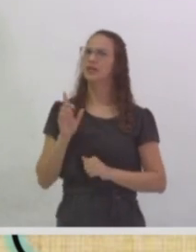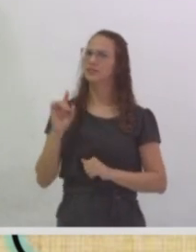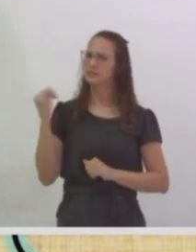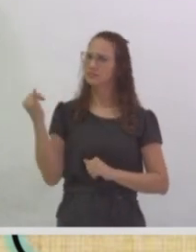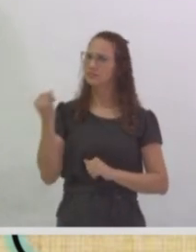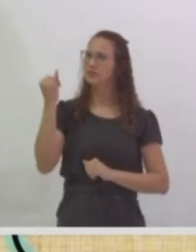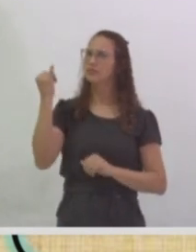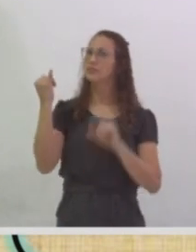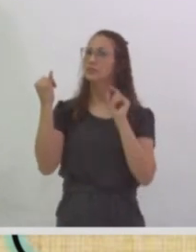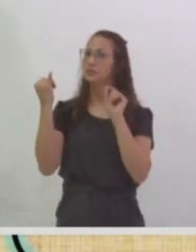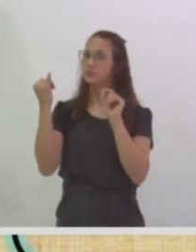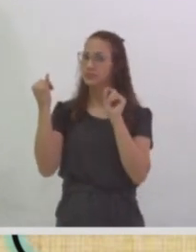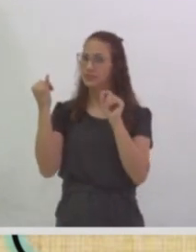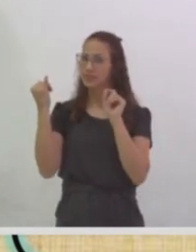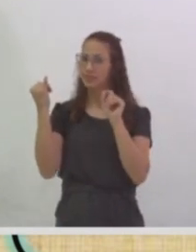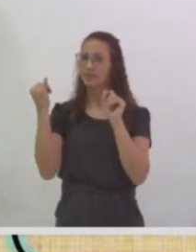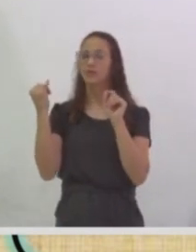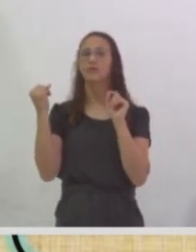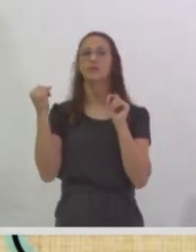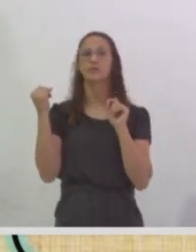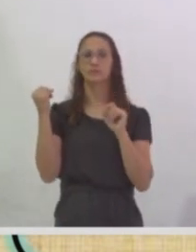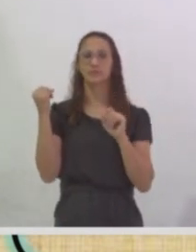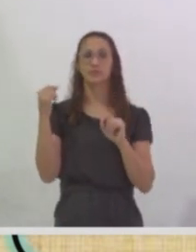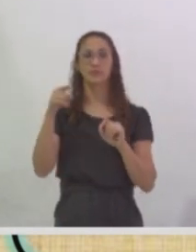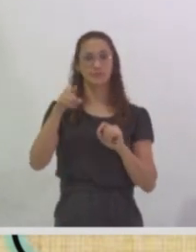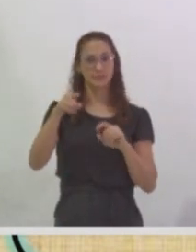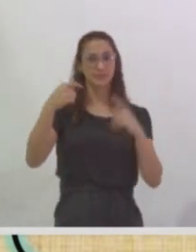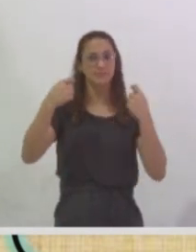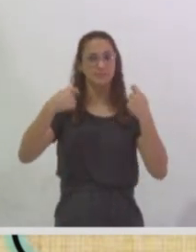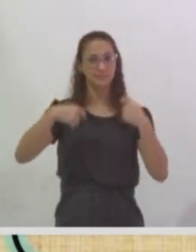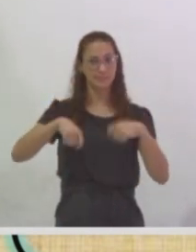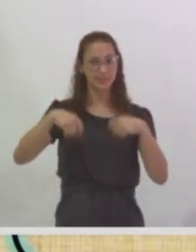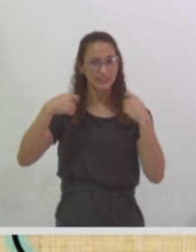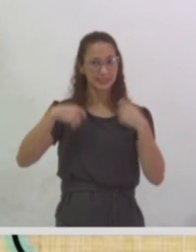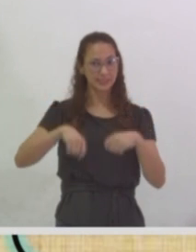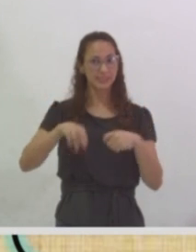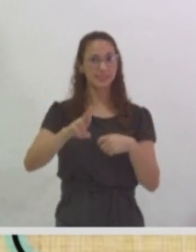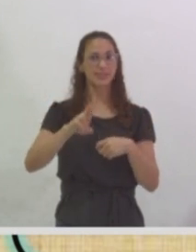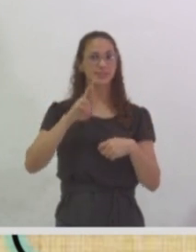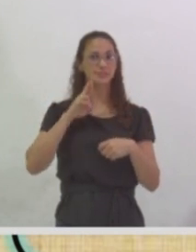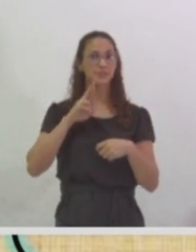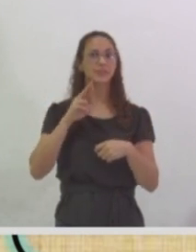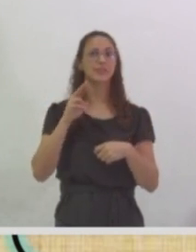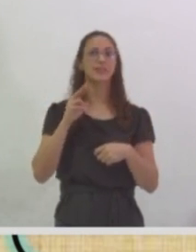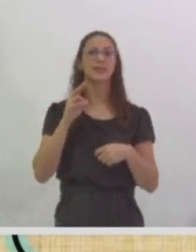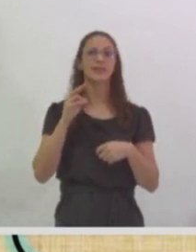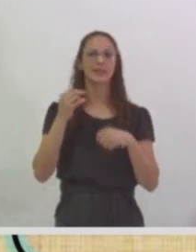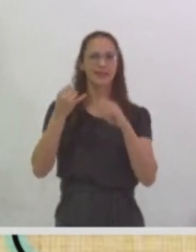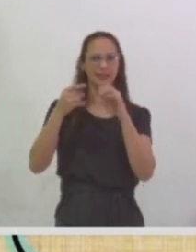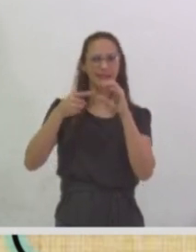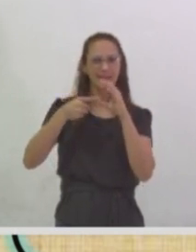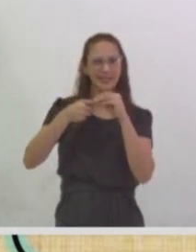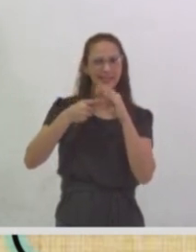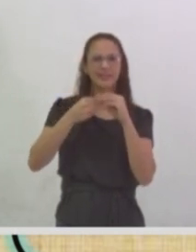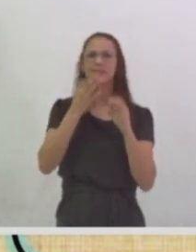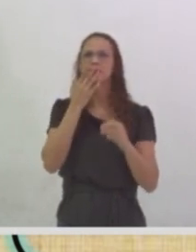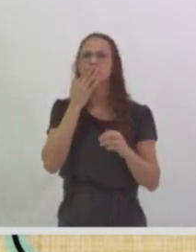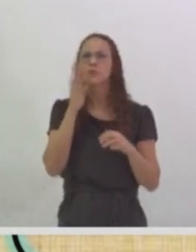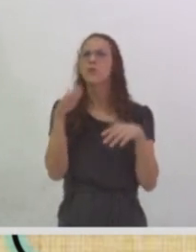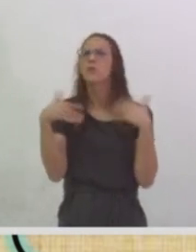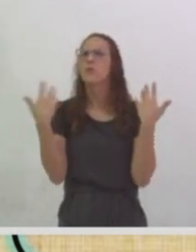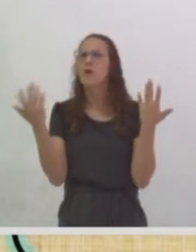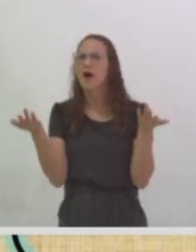importante. Fica na linha aí com a gente, porque você tem que responder ainda qual era a cor da caneta. Lembra da cor da caneta? Ela